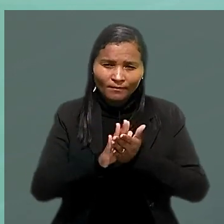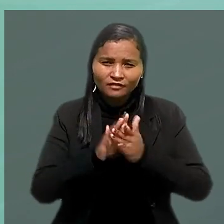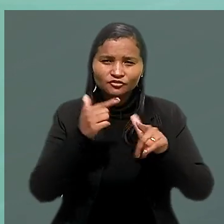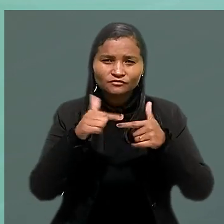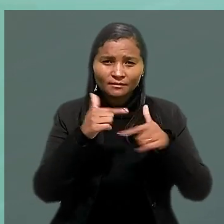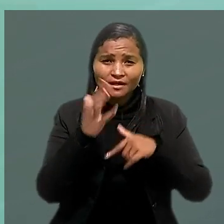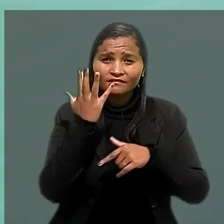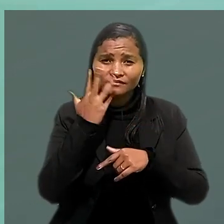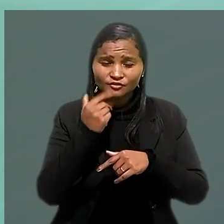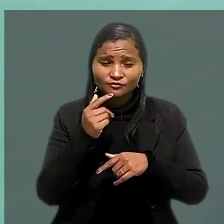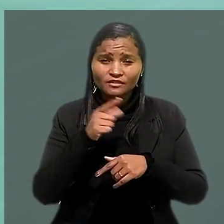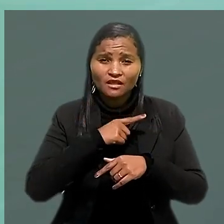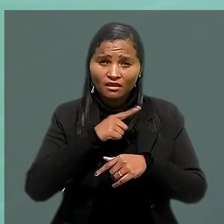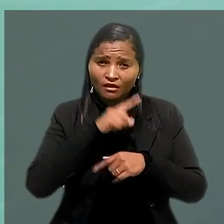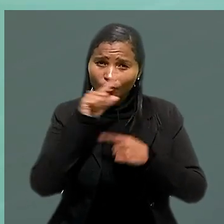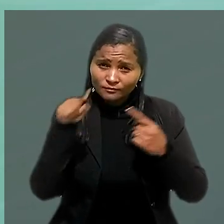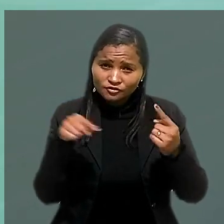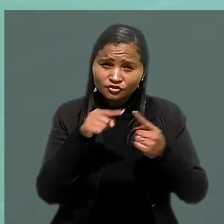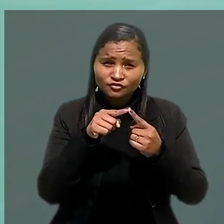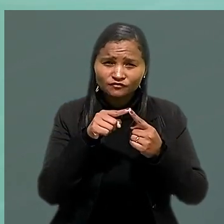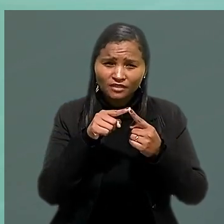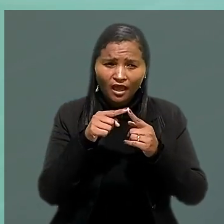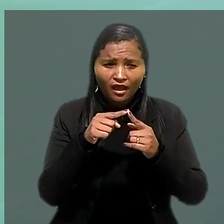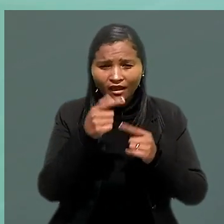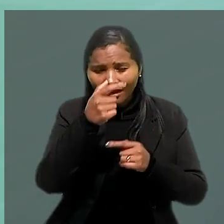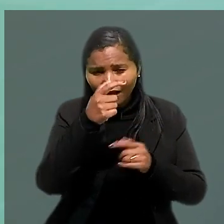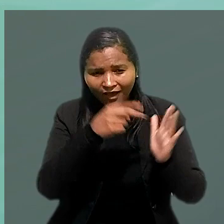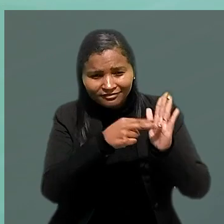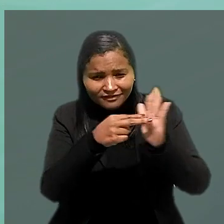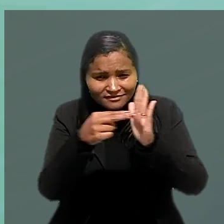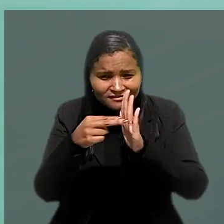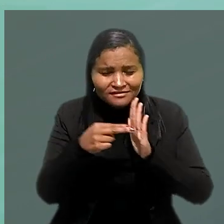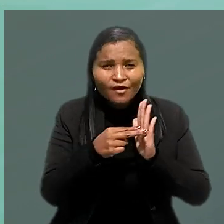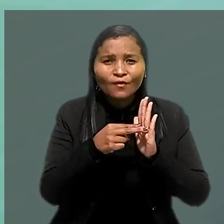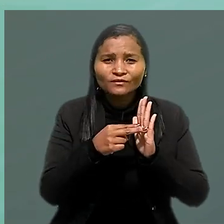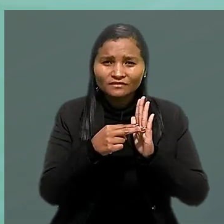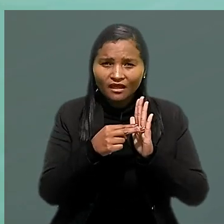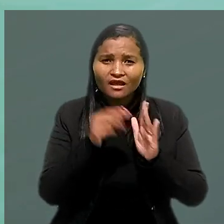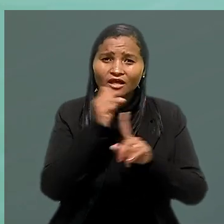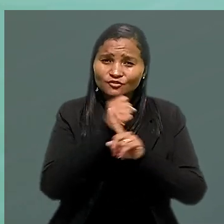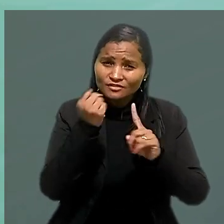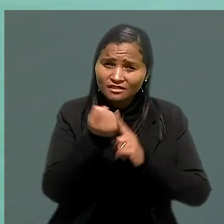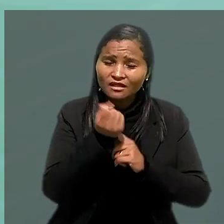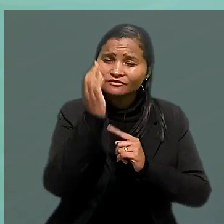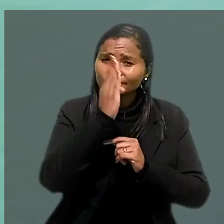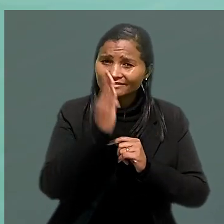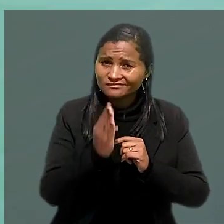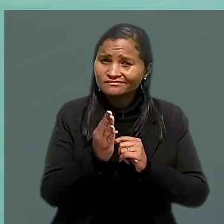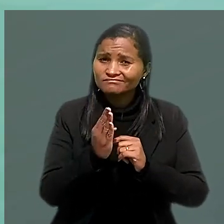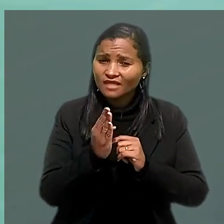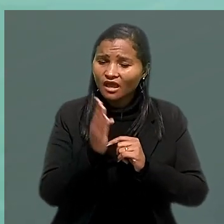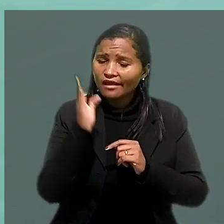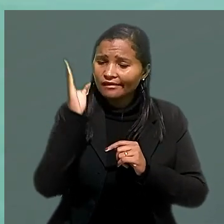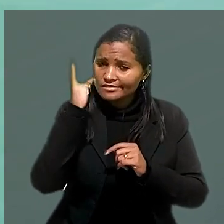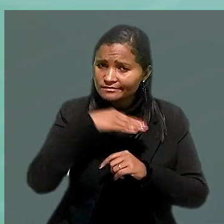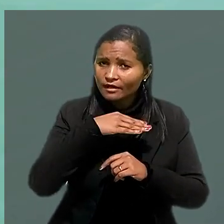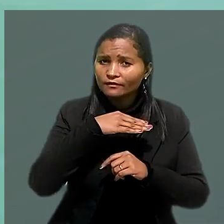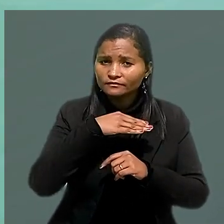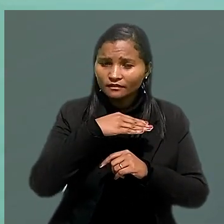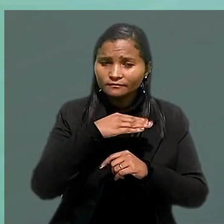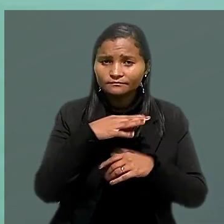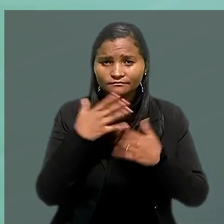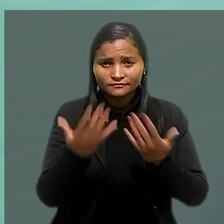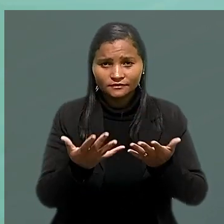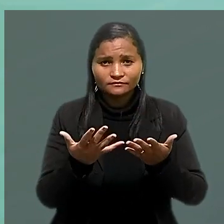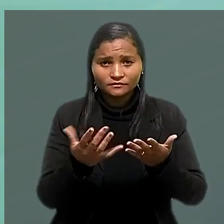Combate ao Trabalho Infantil, que tem uma das suas missões alertar a sociedade brasileira para esse grave mal.